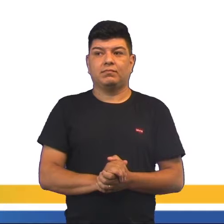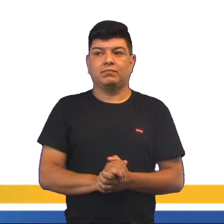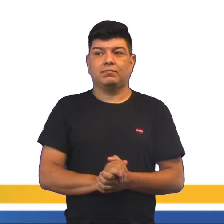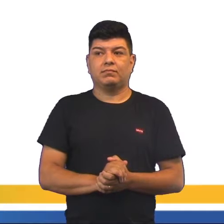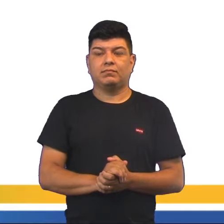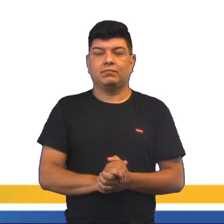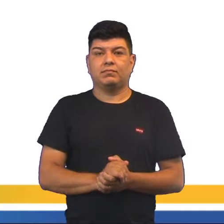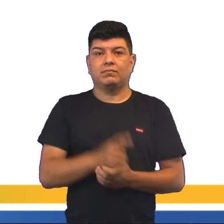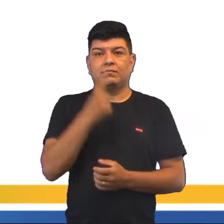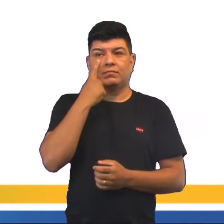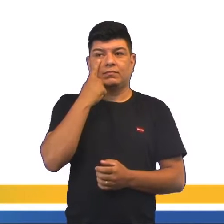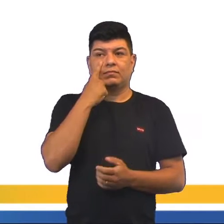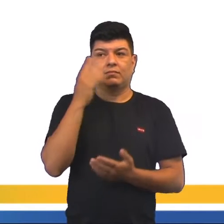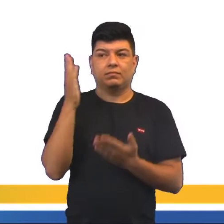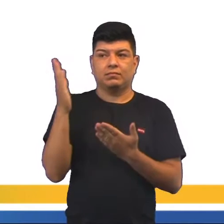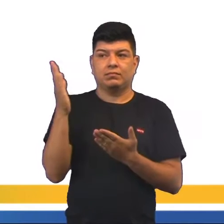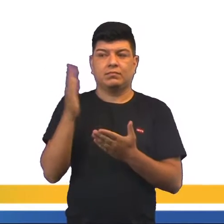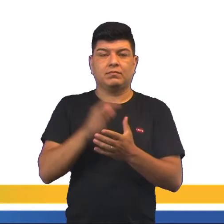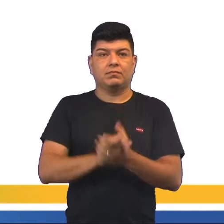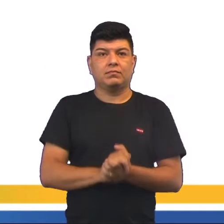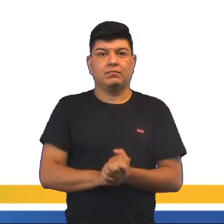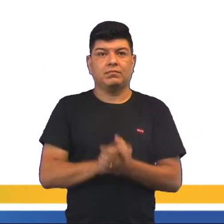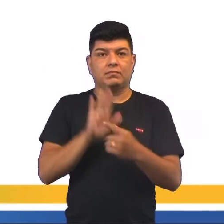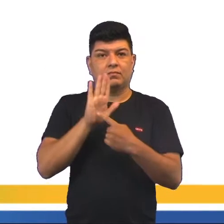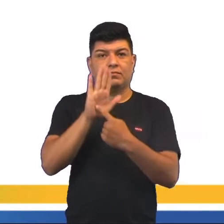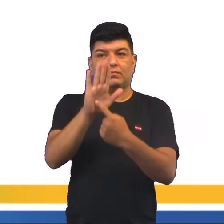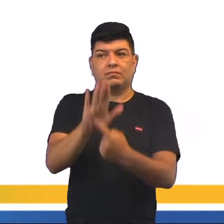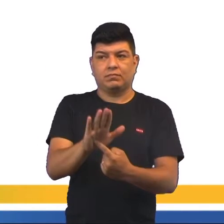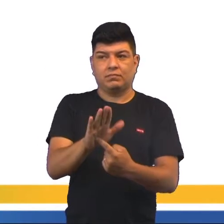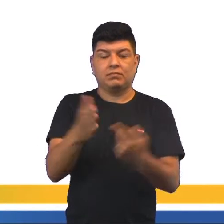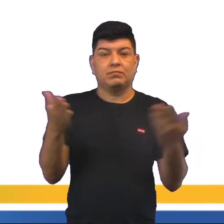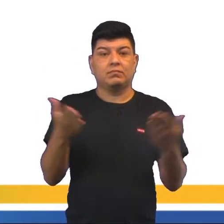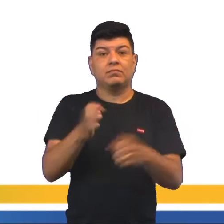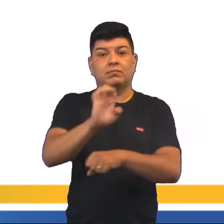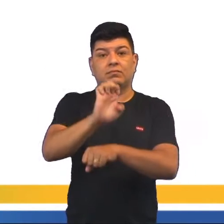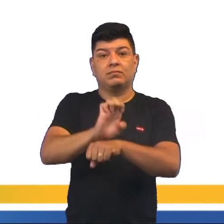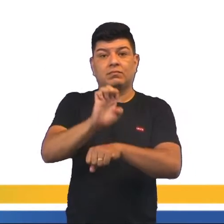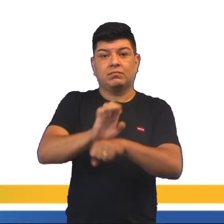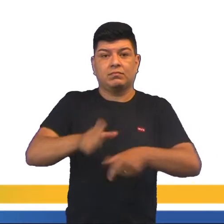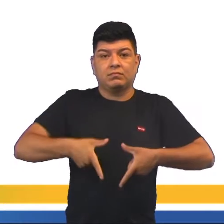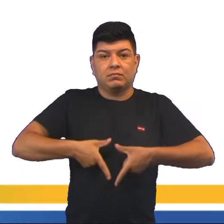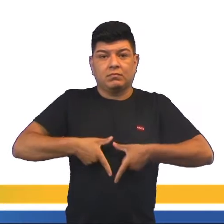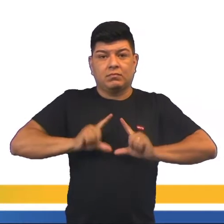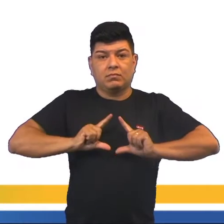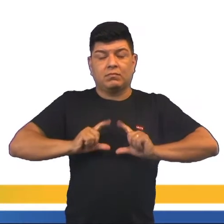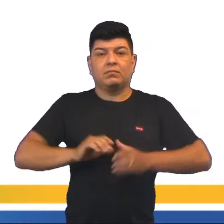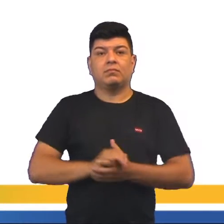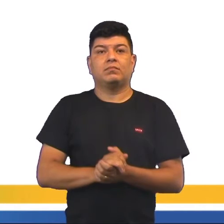A gente observa aí, né, uma representação do atual Estado de Israel.